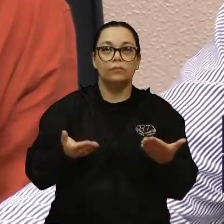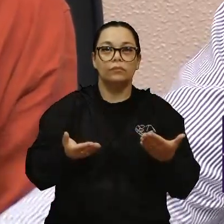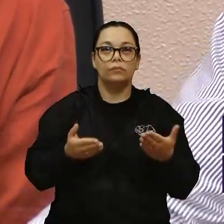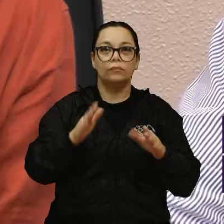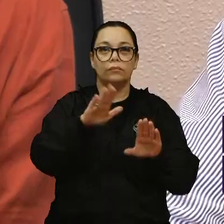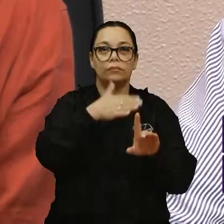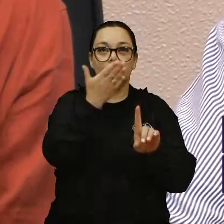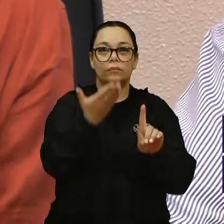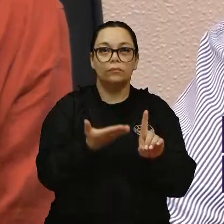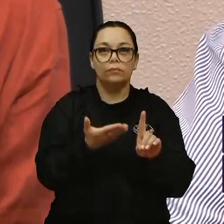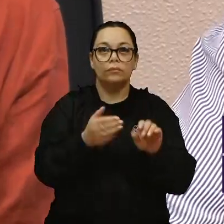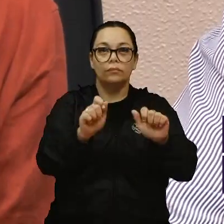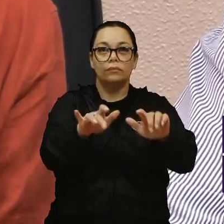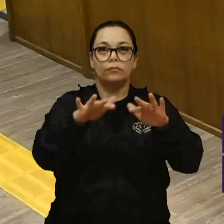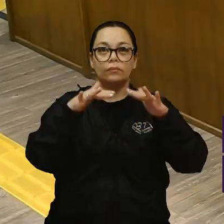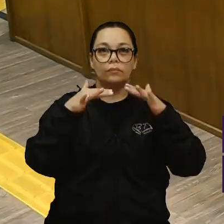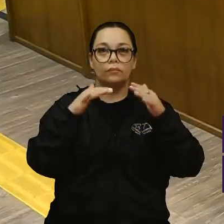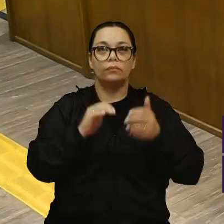nesta sessão solene.